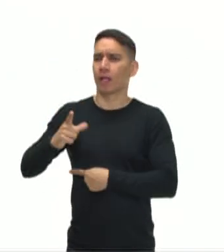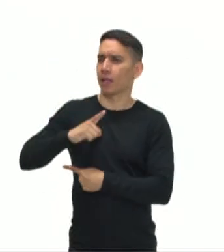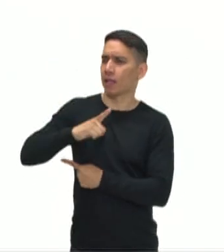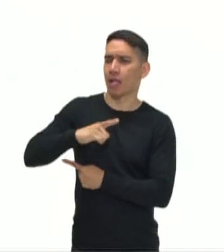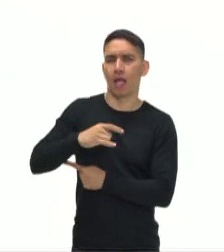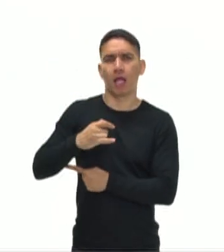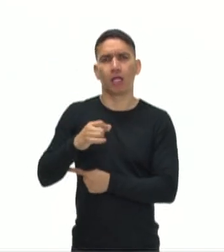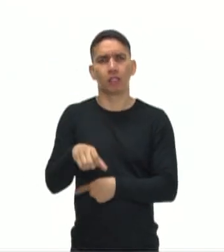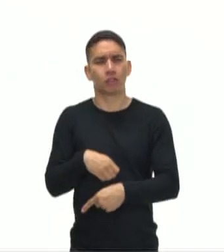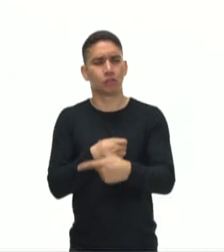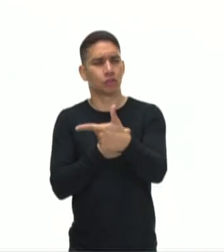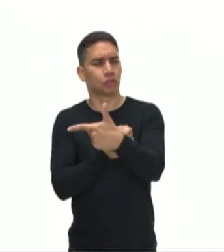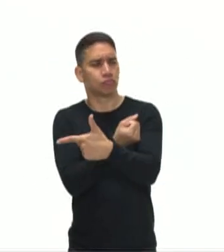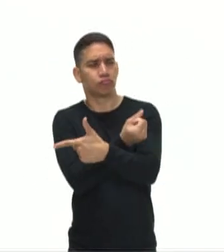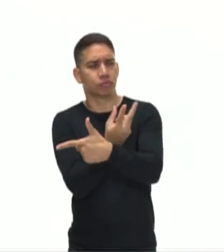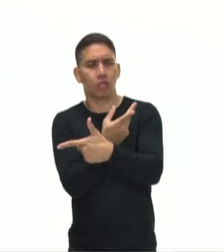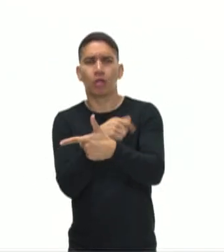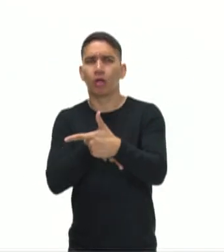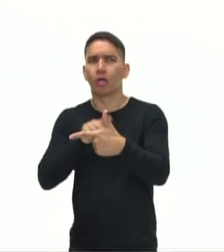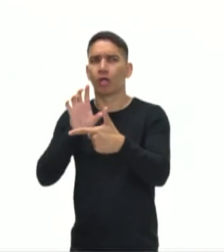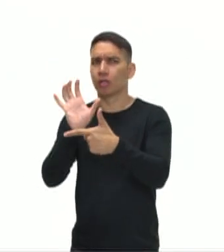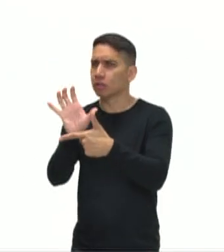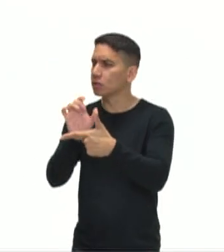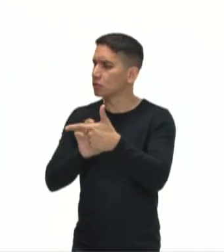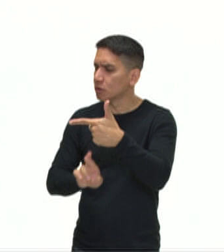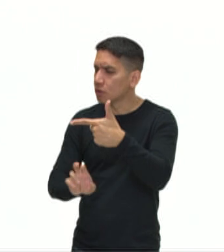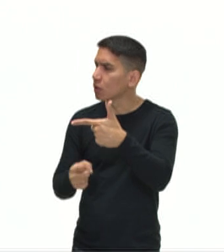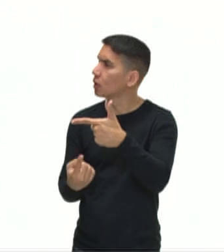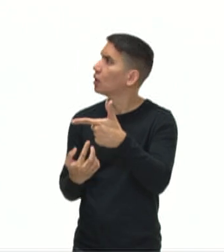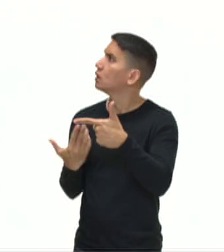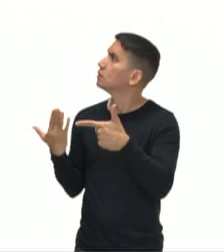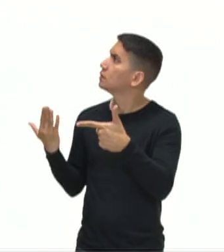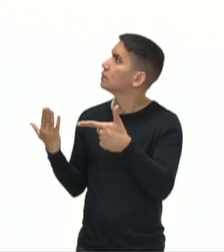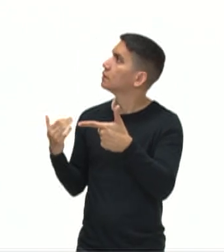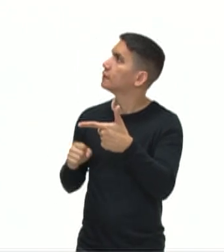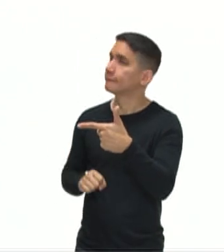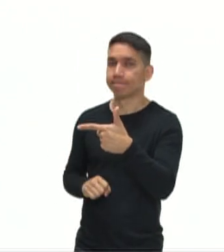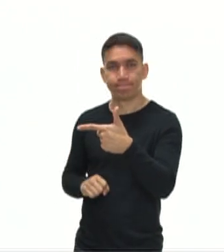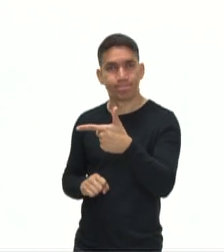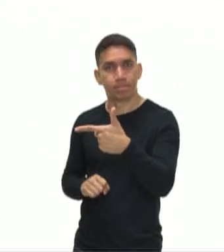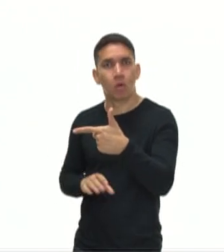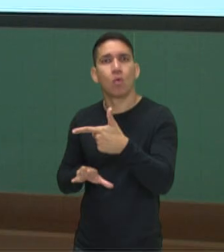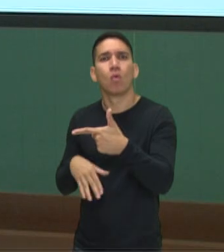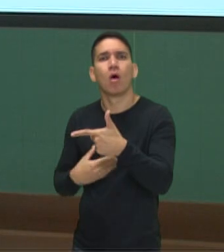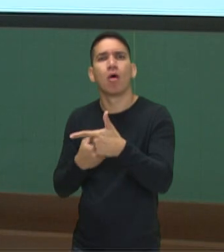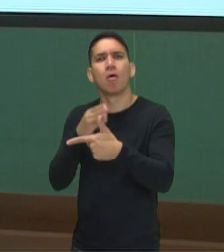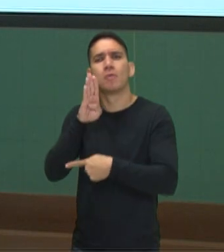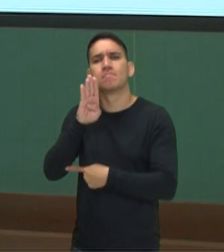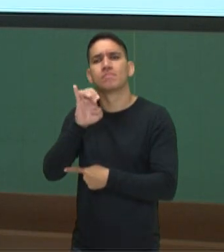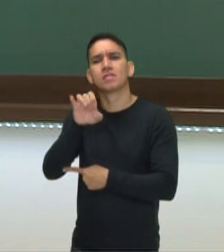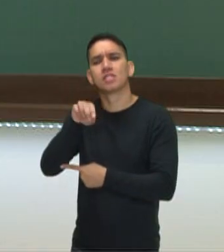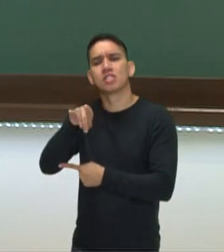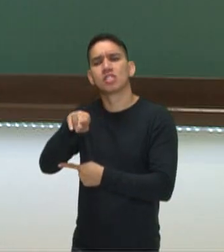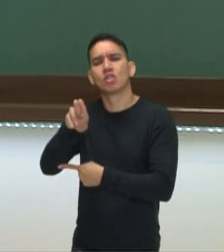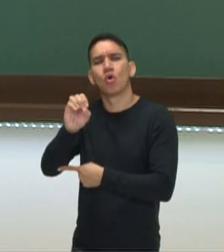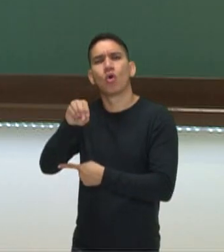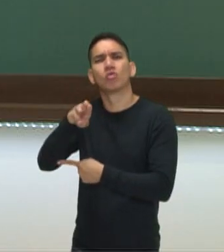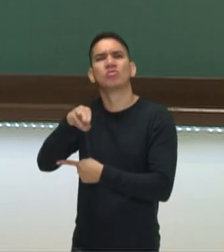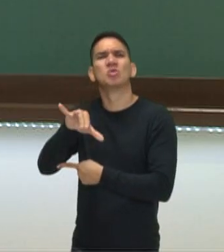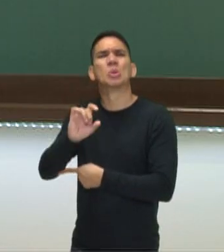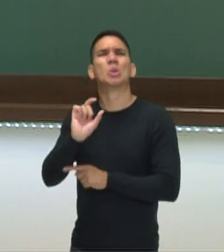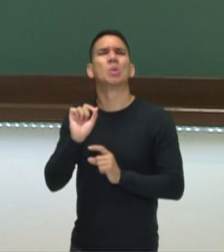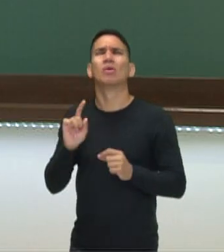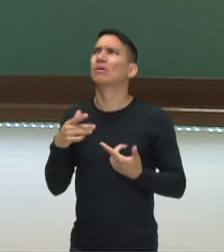3x e encontrei 12x ao quadrado mais 9x. Que binômio é esse? Ai, professora, mas nem fala